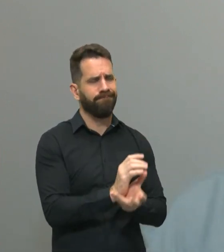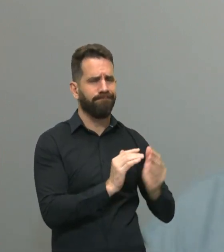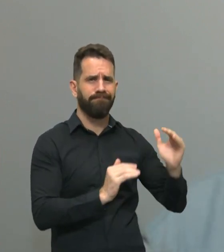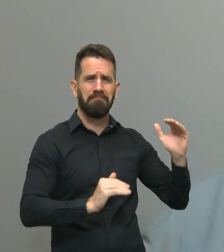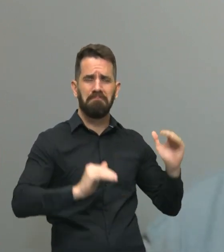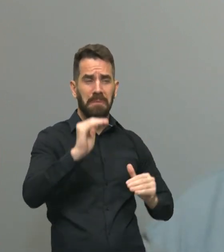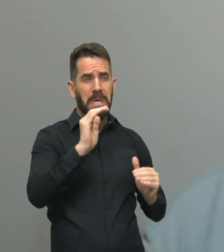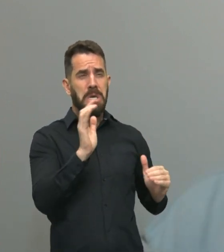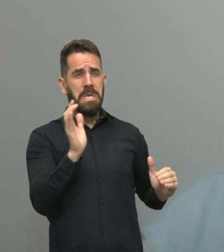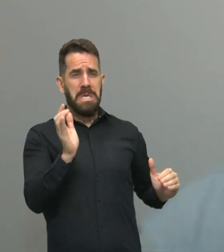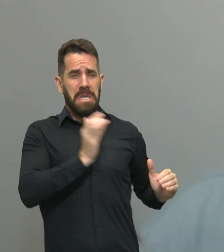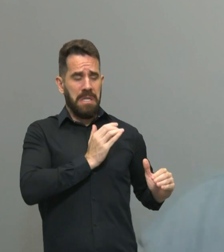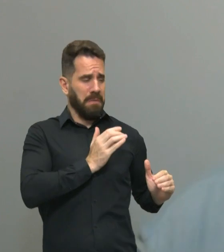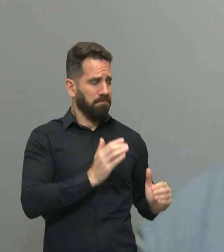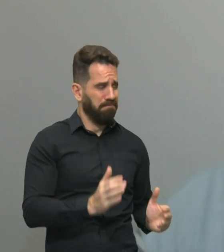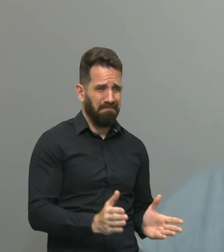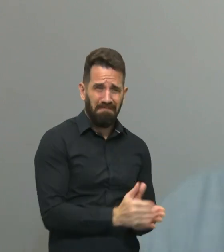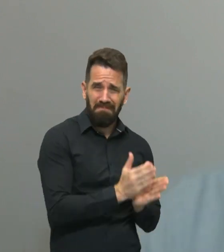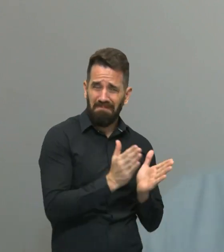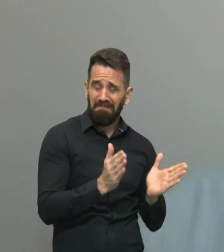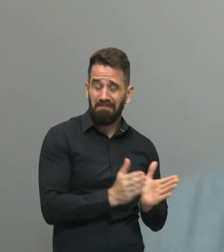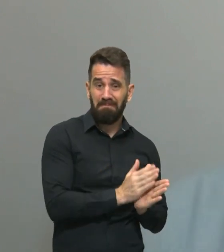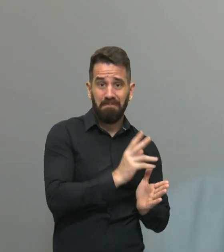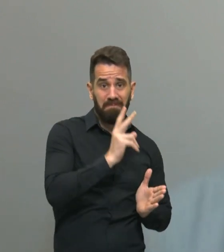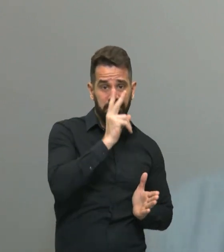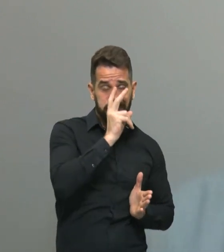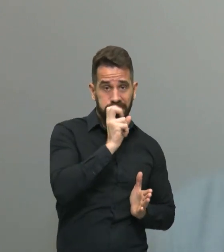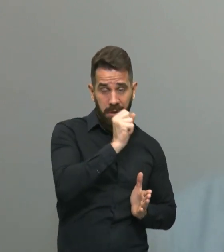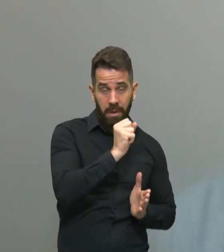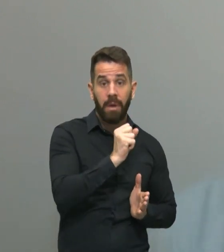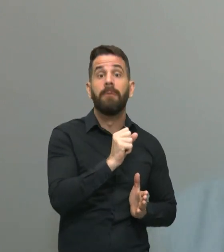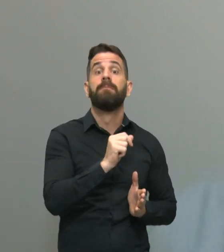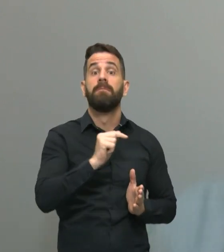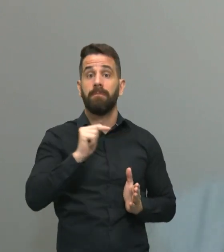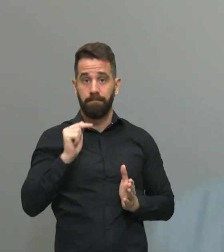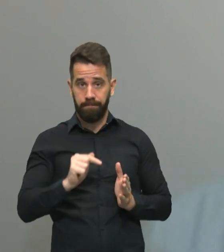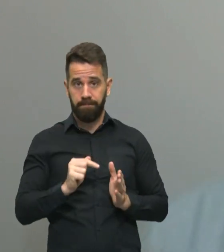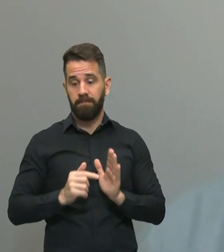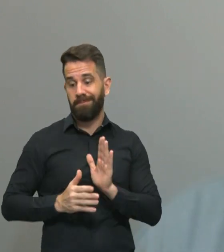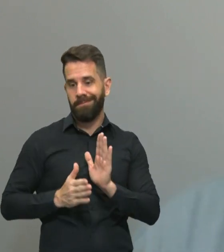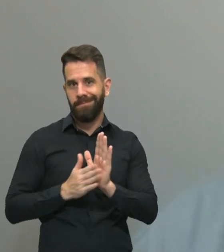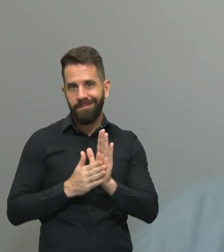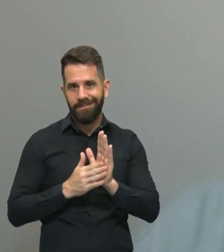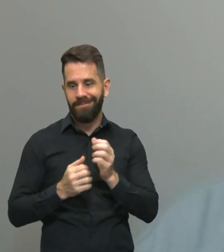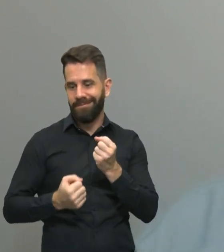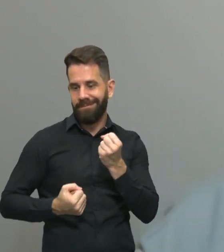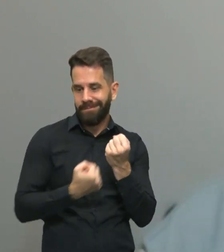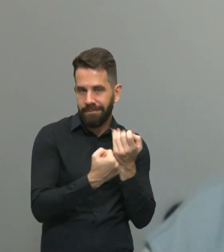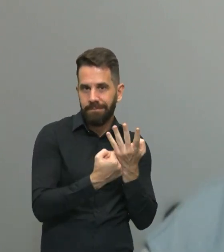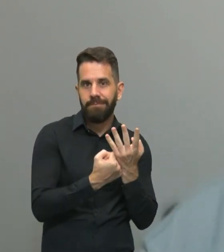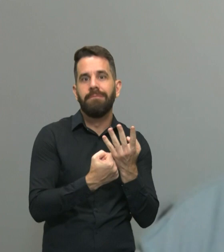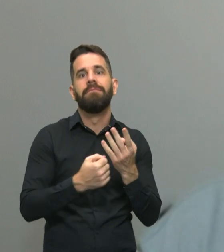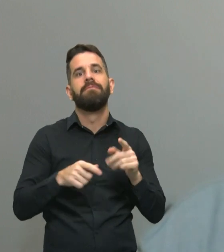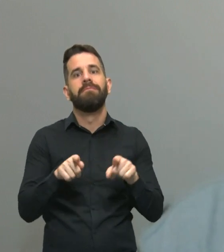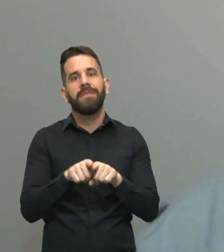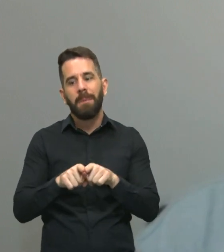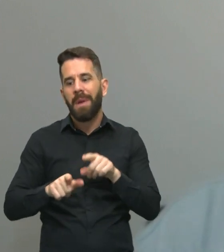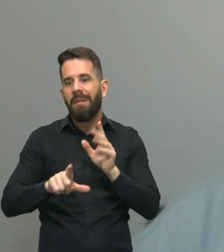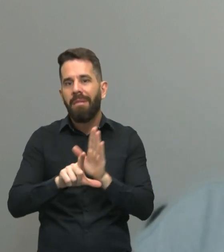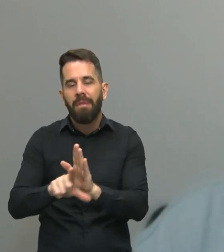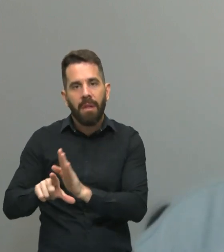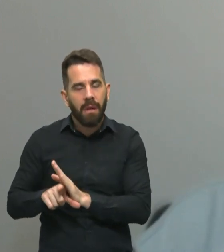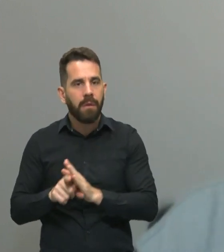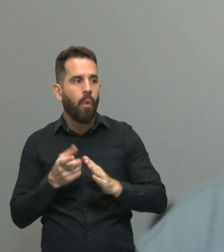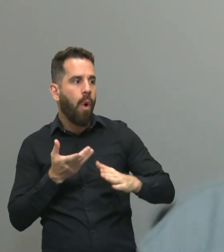aparecem como um mecanismo, né, de combater essa desigualdade, fazer essa aproximação, né, das pessoas